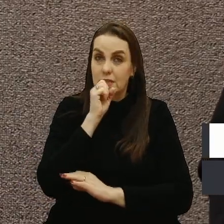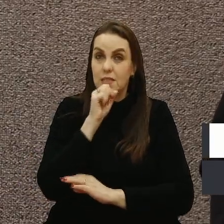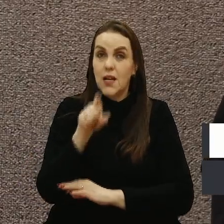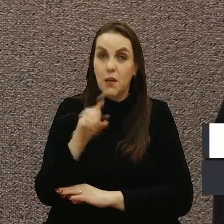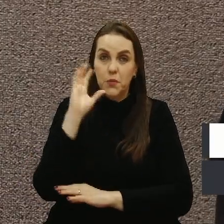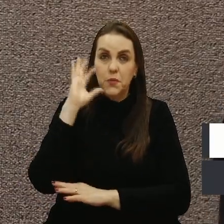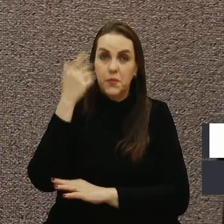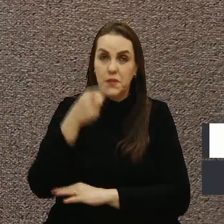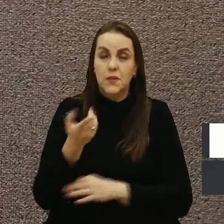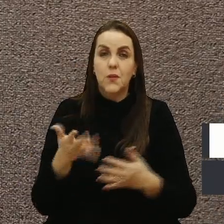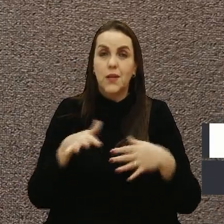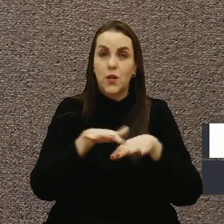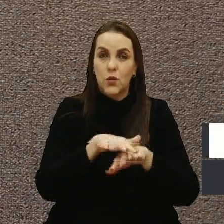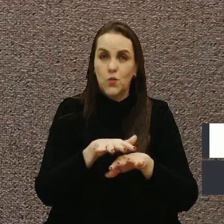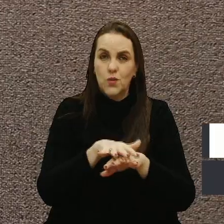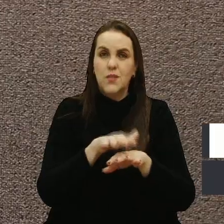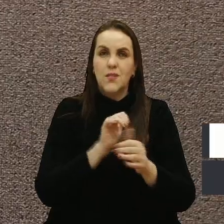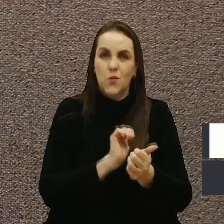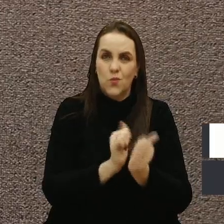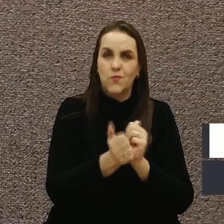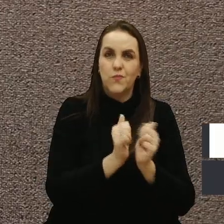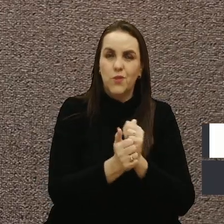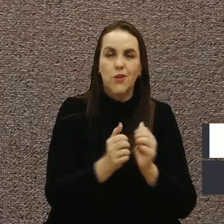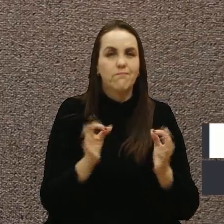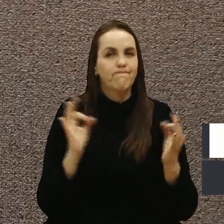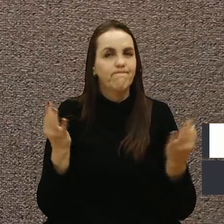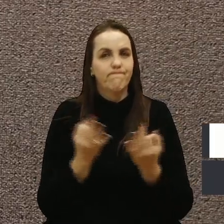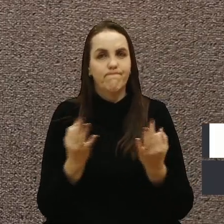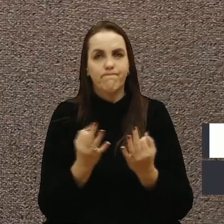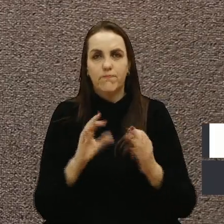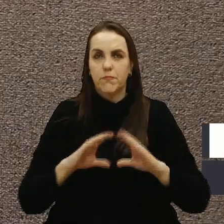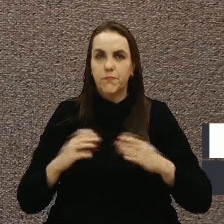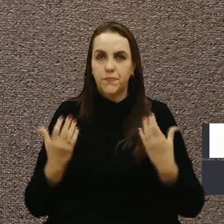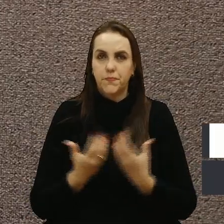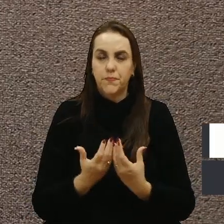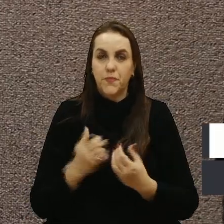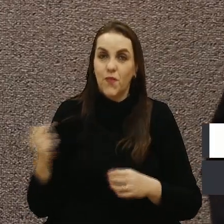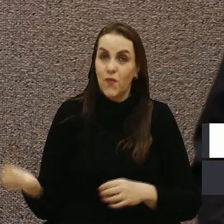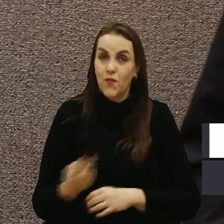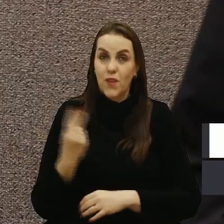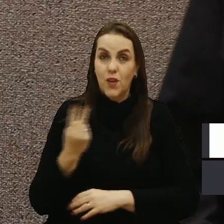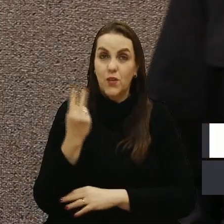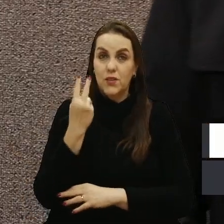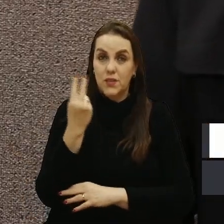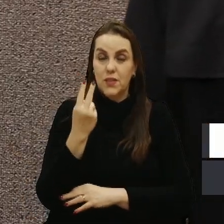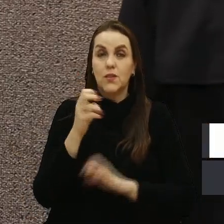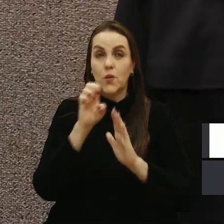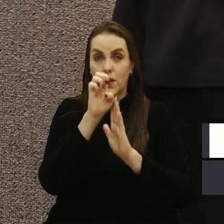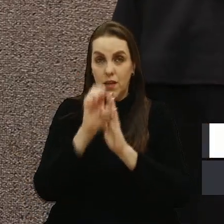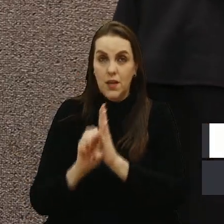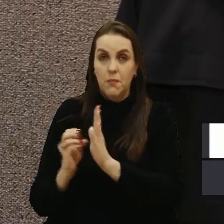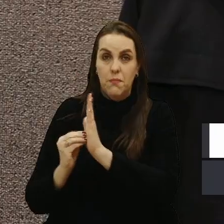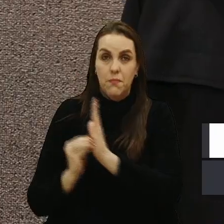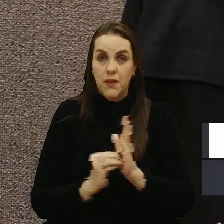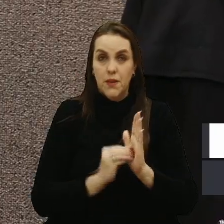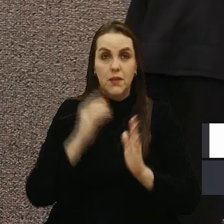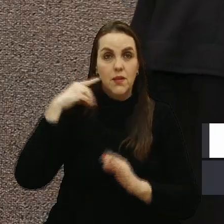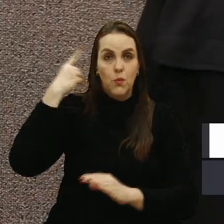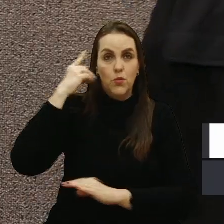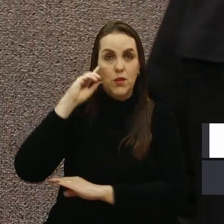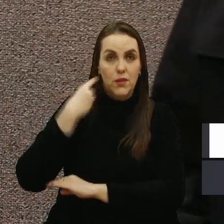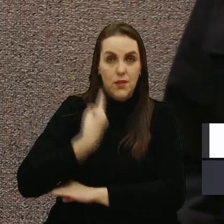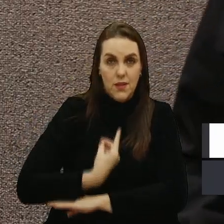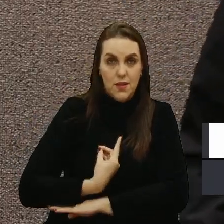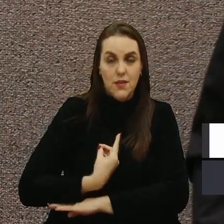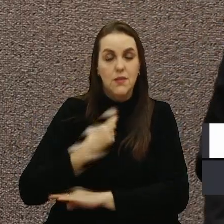sabemos que a inclusão através do esporte faz bem para a comunidade. Valorizaram uma emenda da deputada Denise Pessoa, que